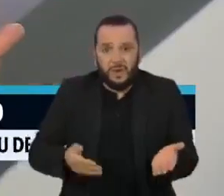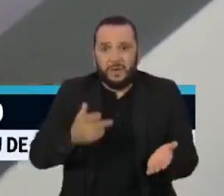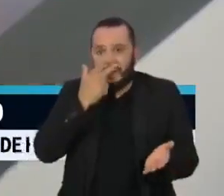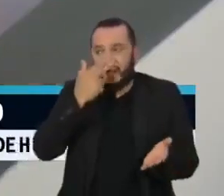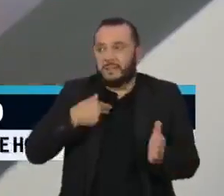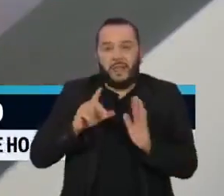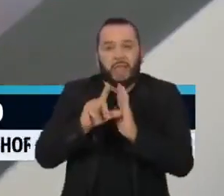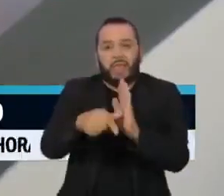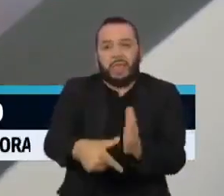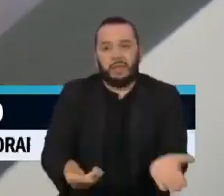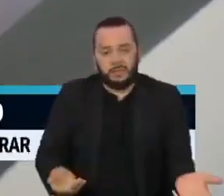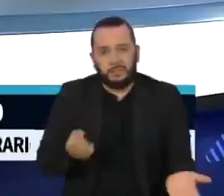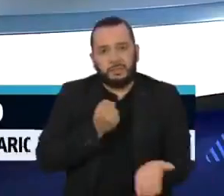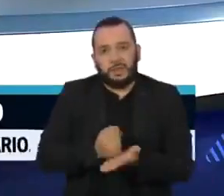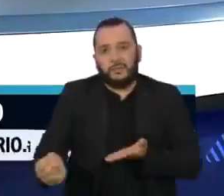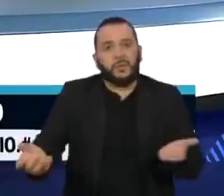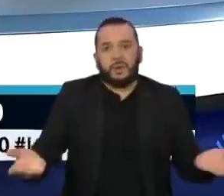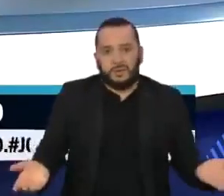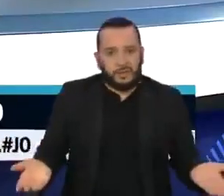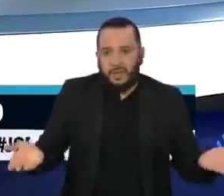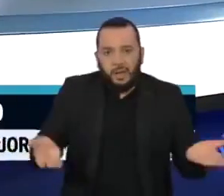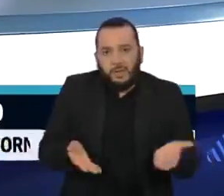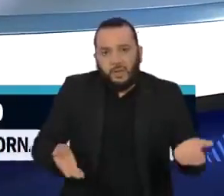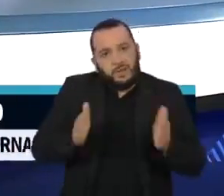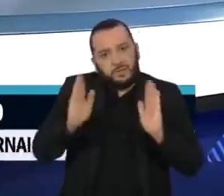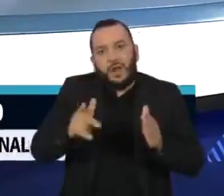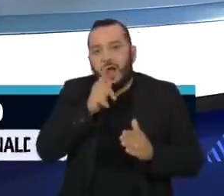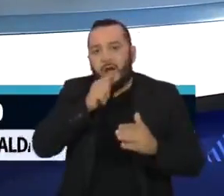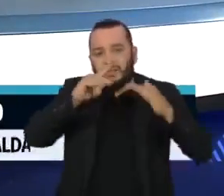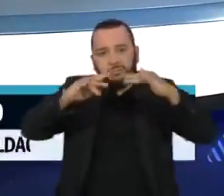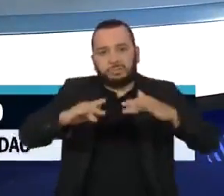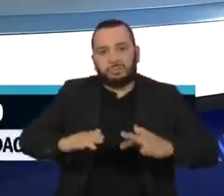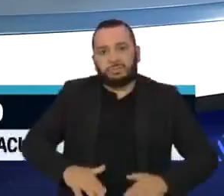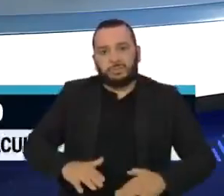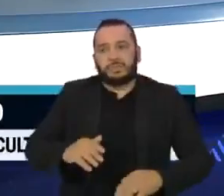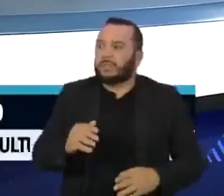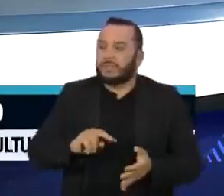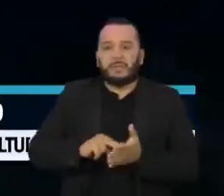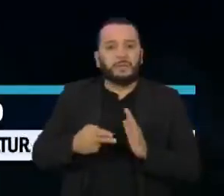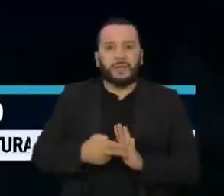muito lenta, quer dizer, é algo que veio talvez com 12 meses de atraso.